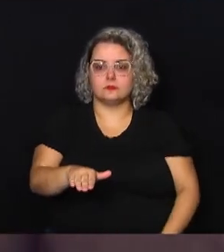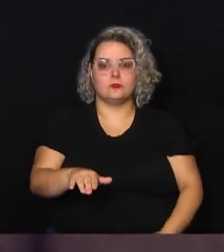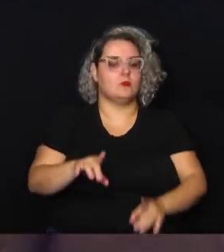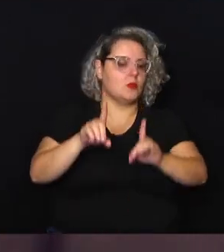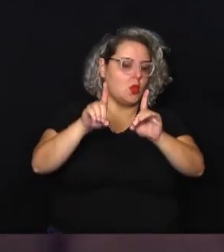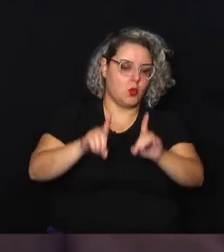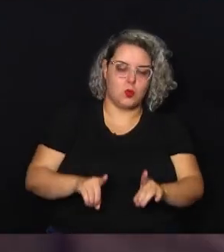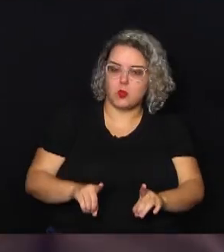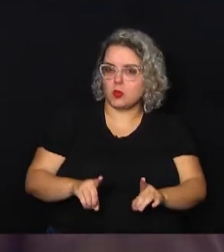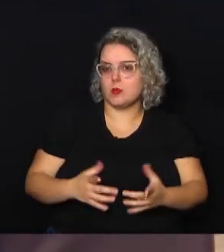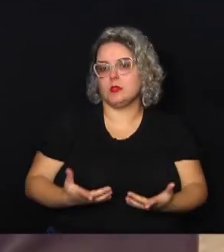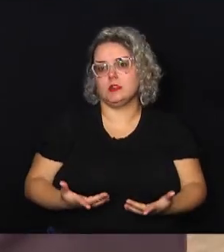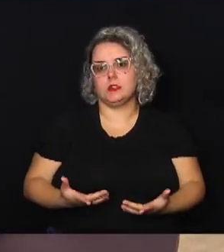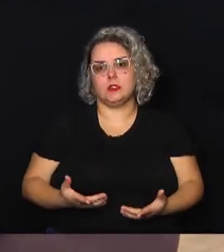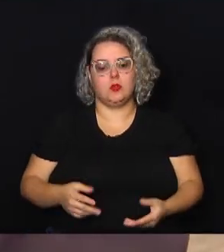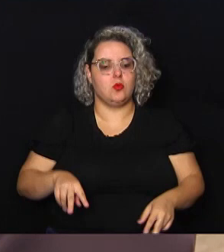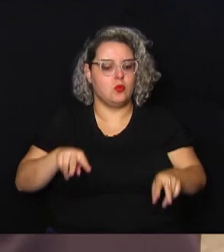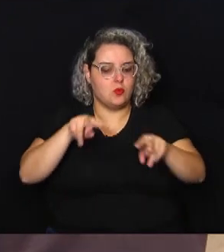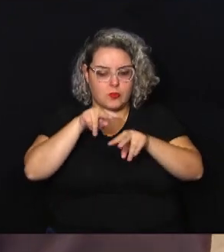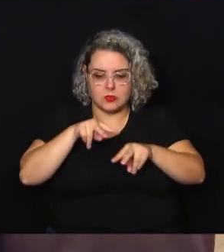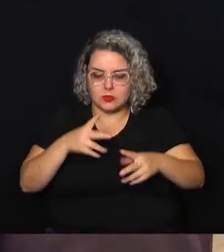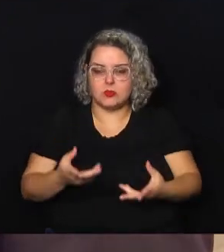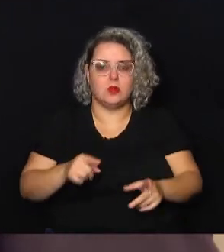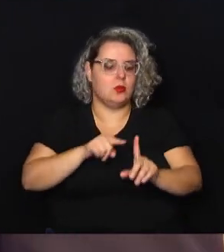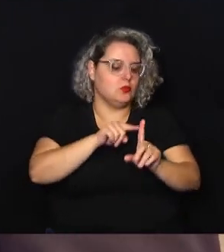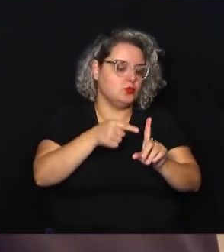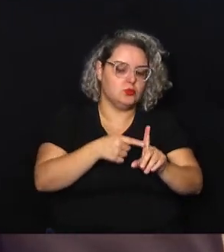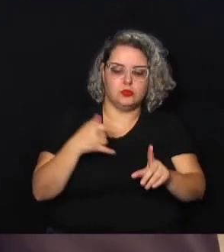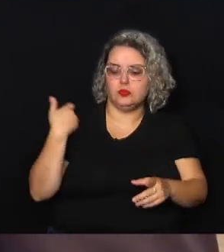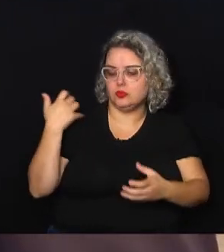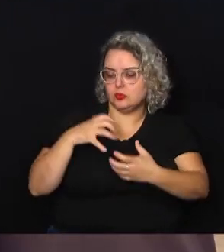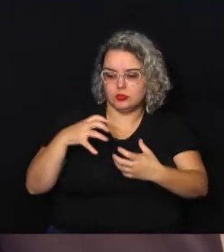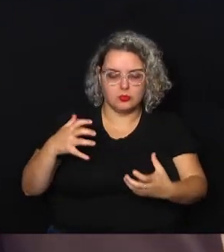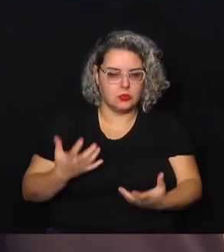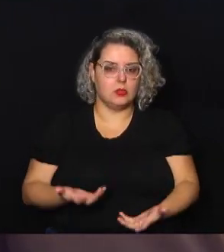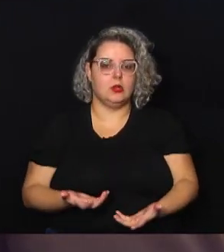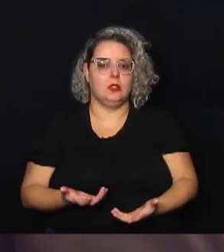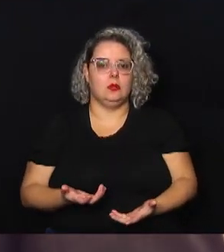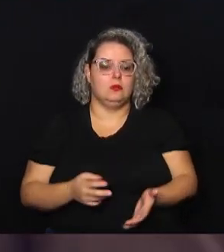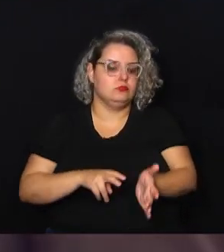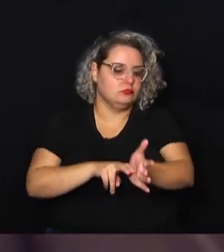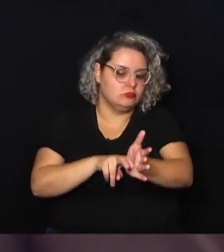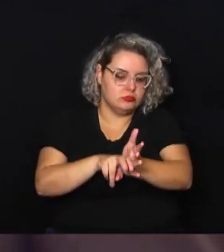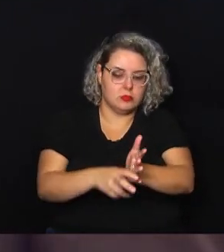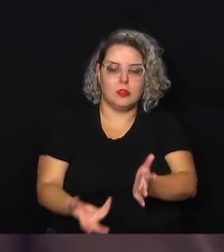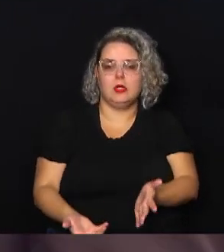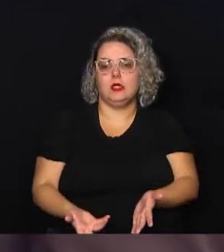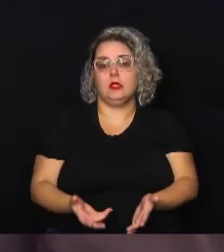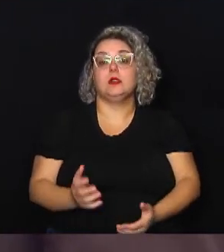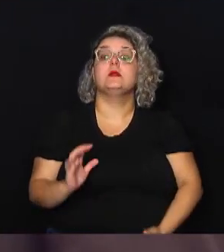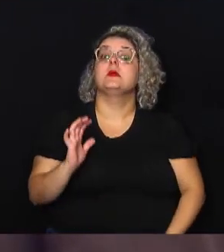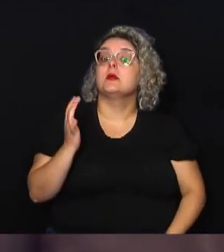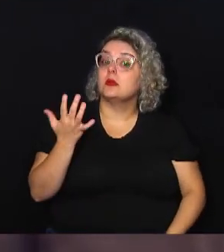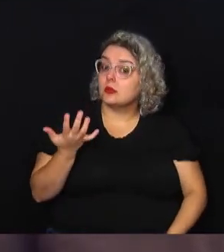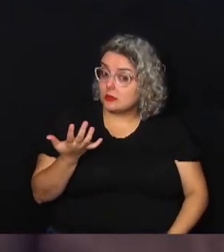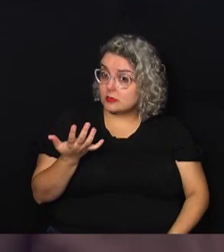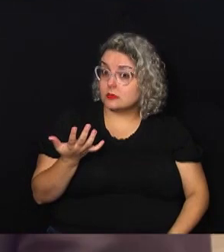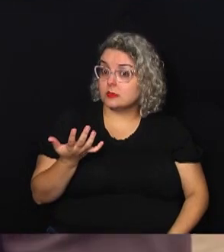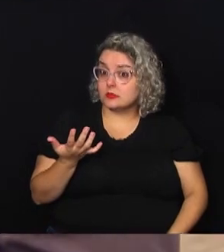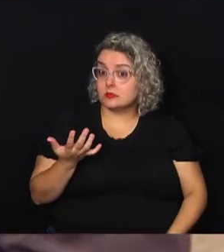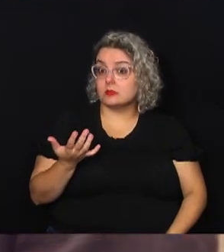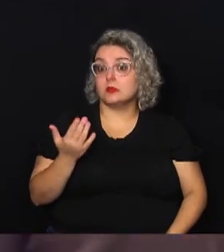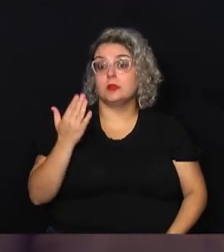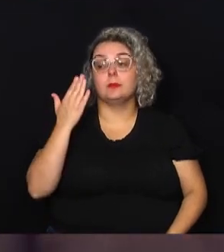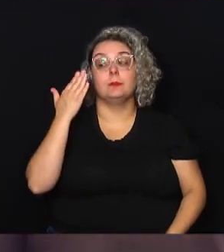físico deficiente visual a gestante o idoso e muitas vezes acontece na cidade de Campinas e os